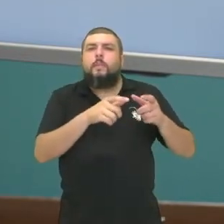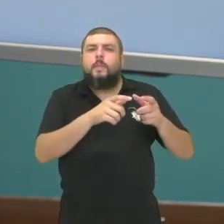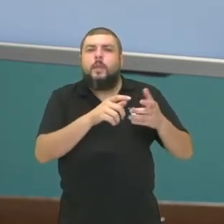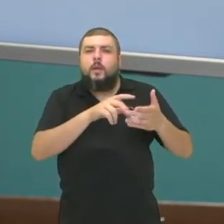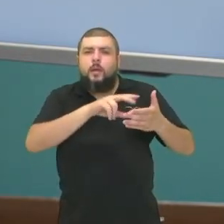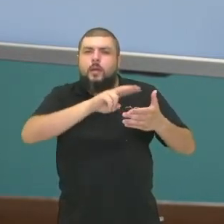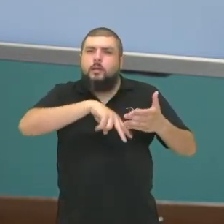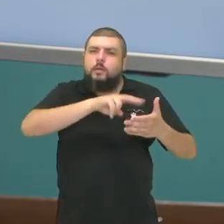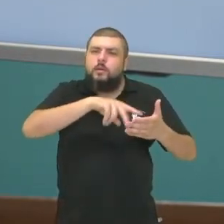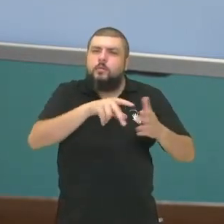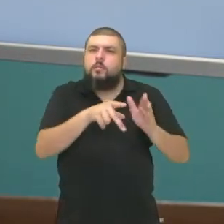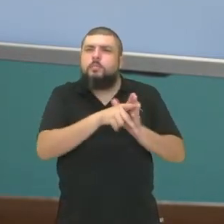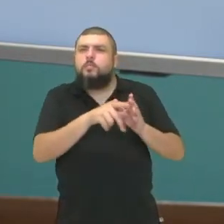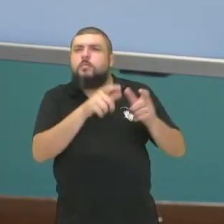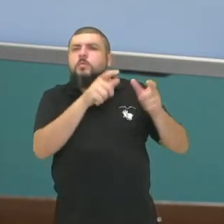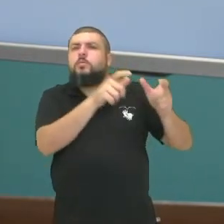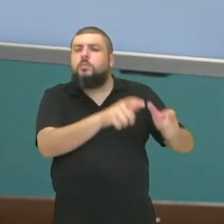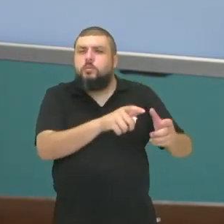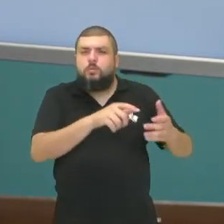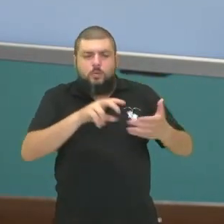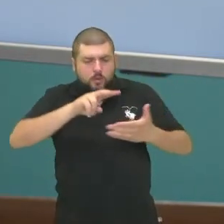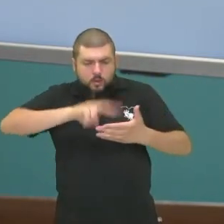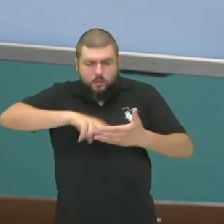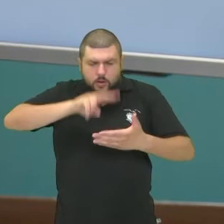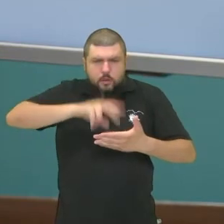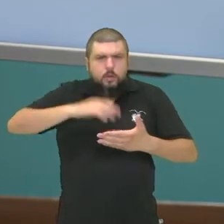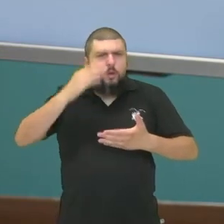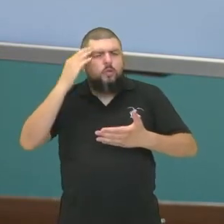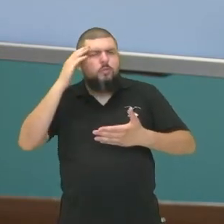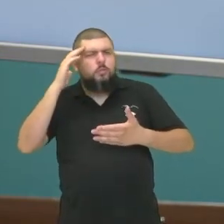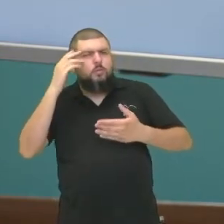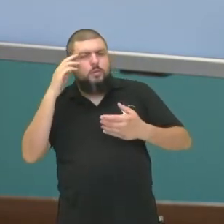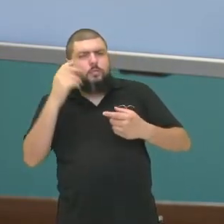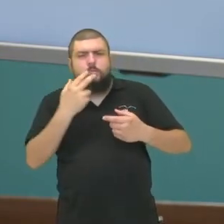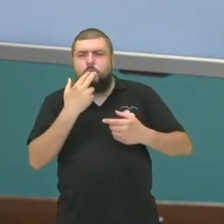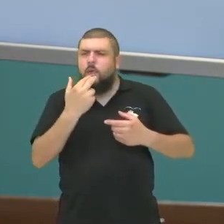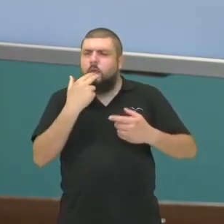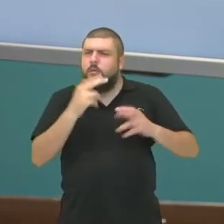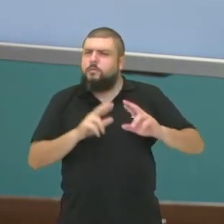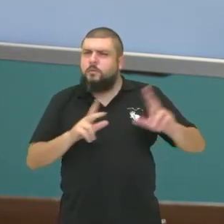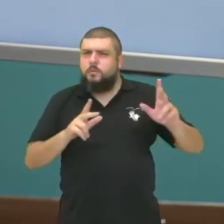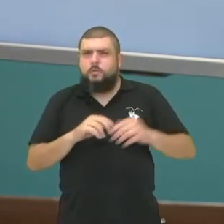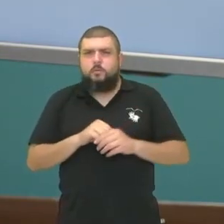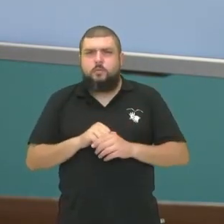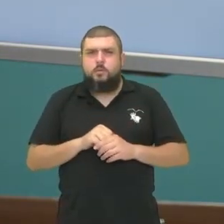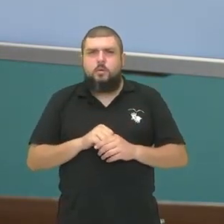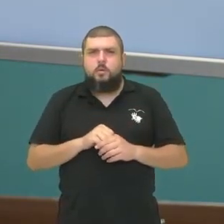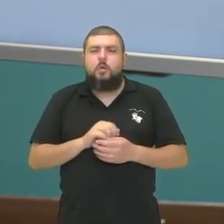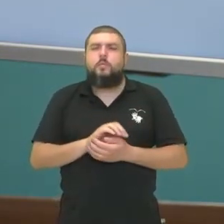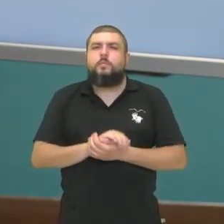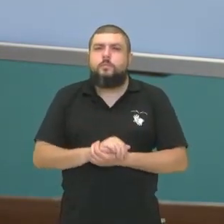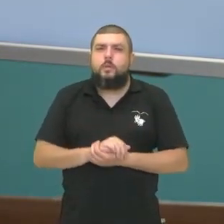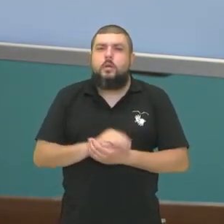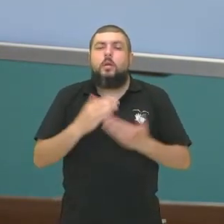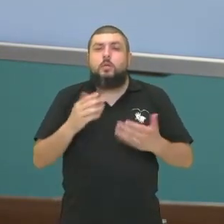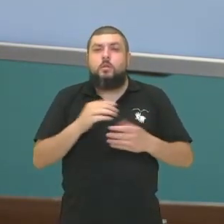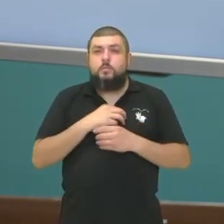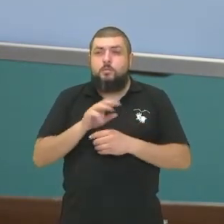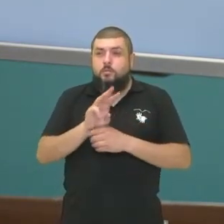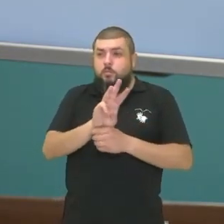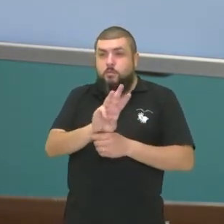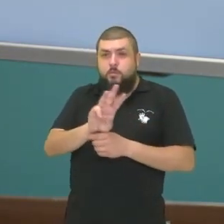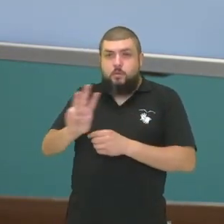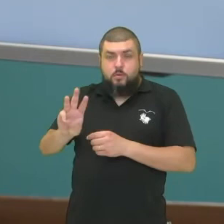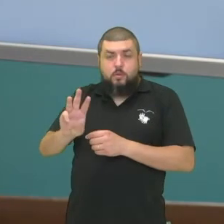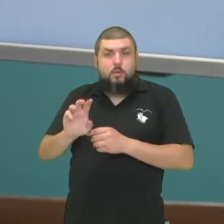entendimento, já que com a internet você pode acessar uma notícia de qualquer lugar do mundo através do site do jornal. Então,